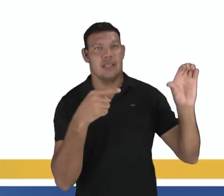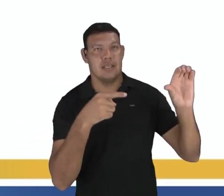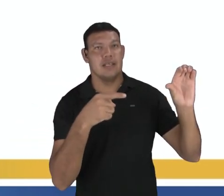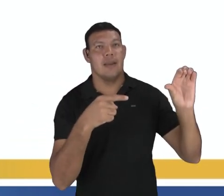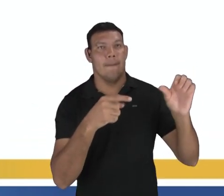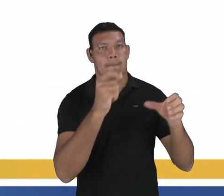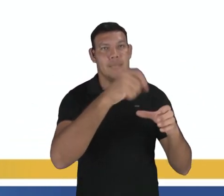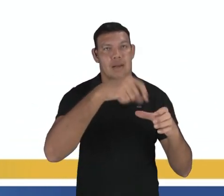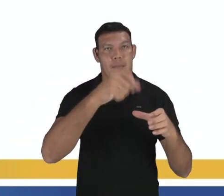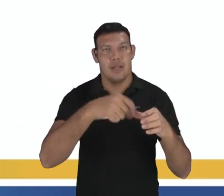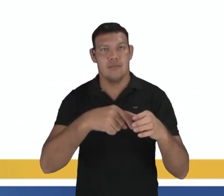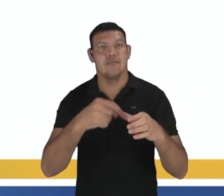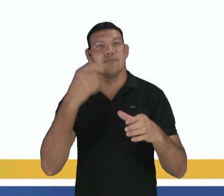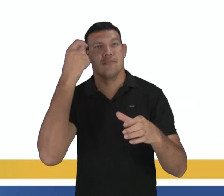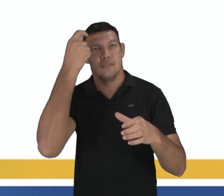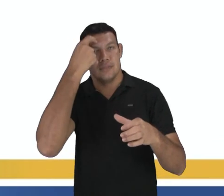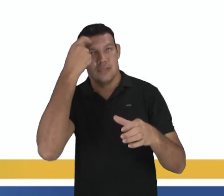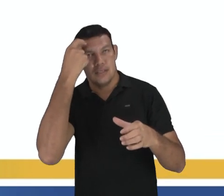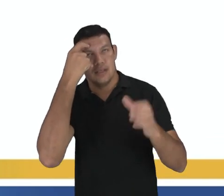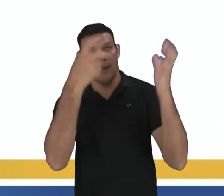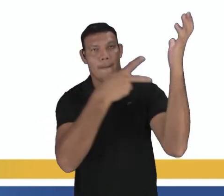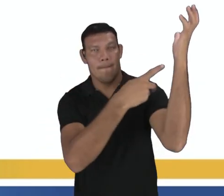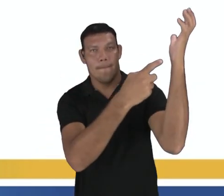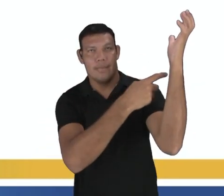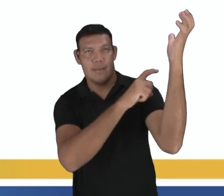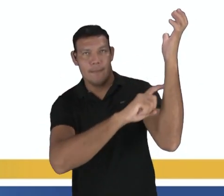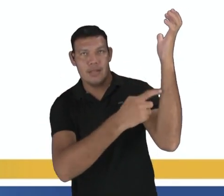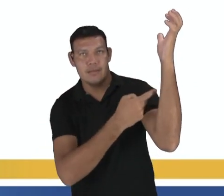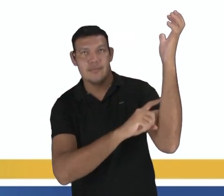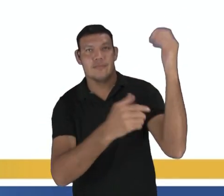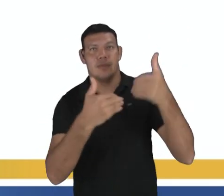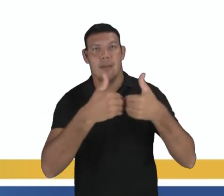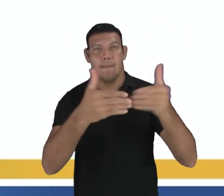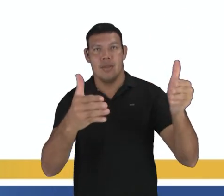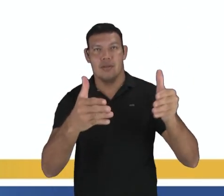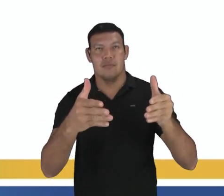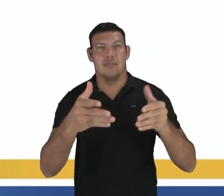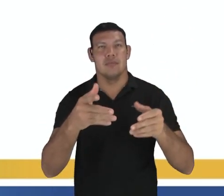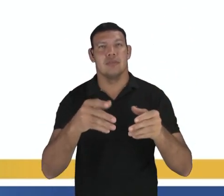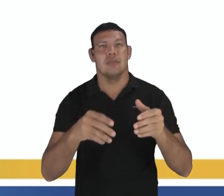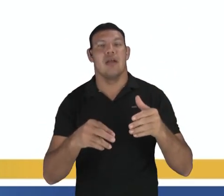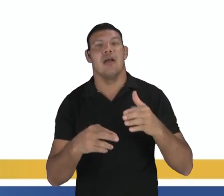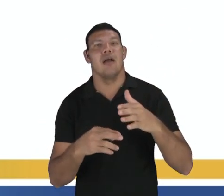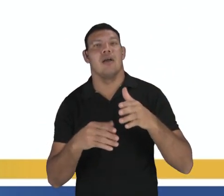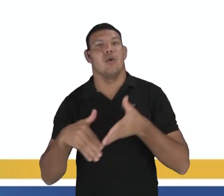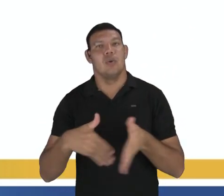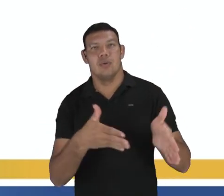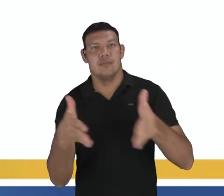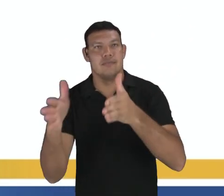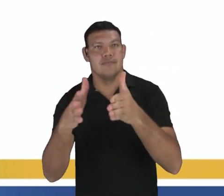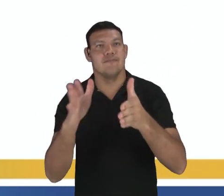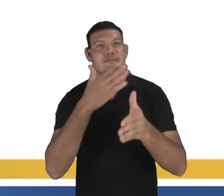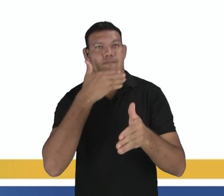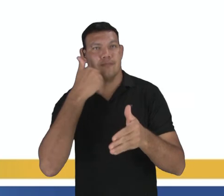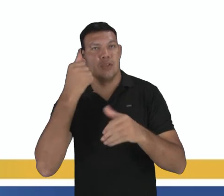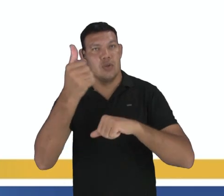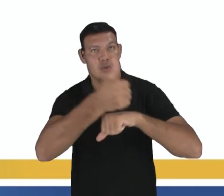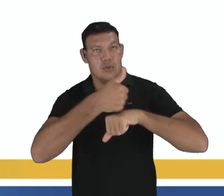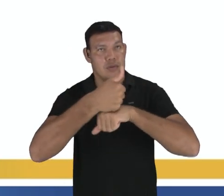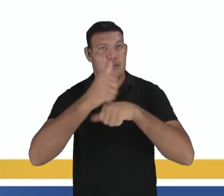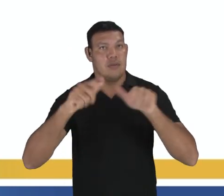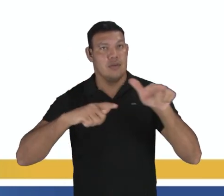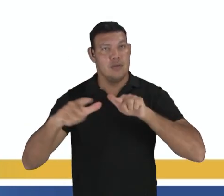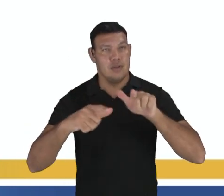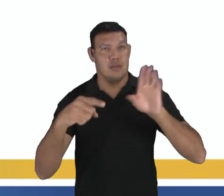de capitais, plantio racional de seringueiras e abertura de rodovias, e inovação técnica no corte da